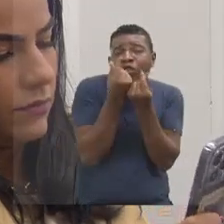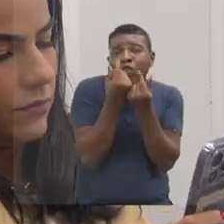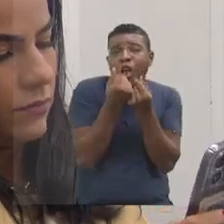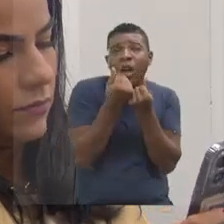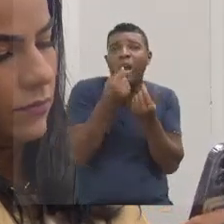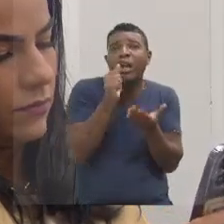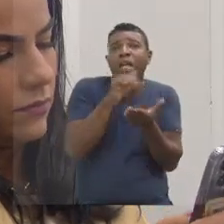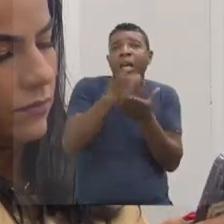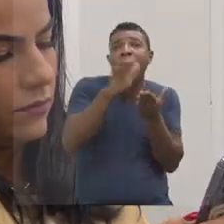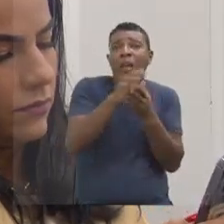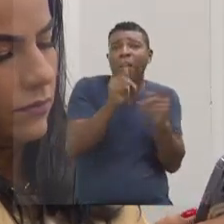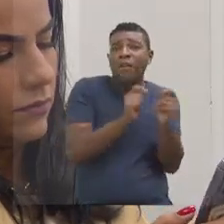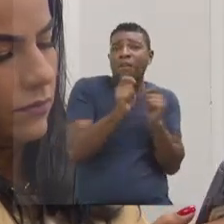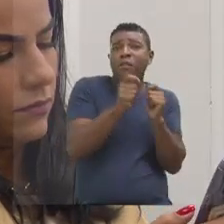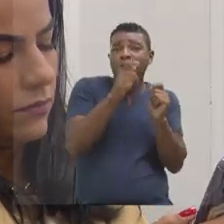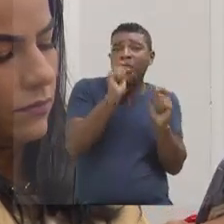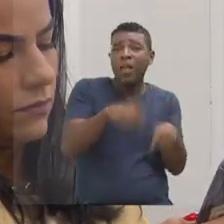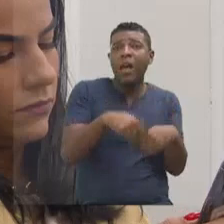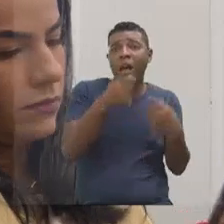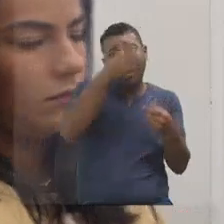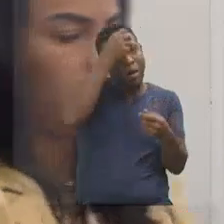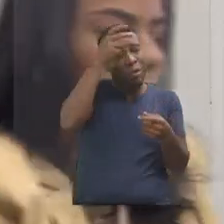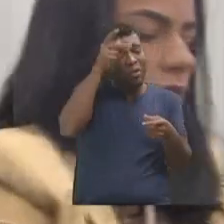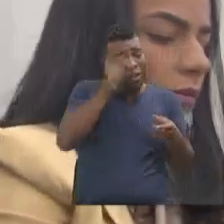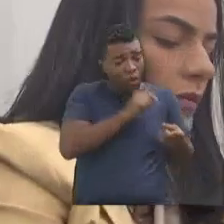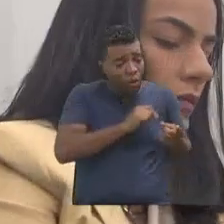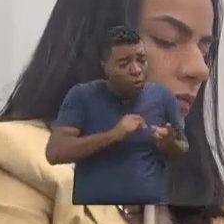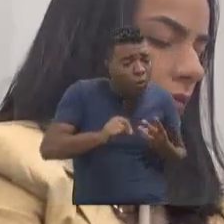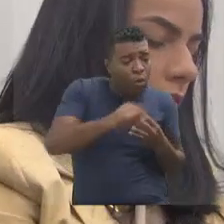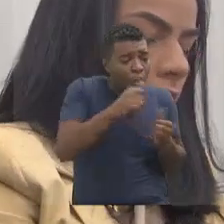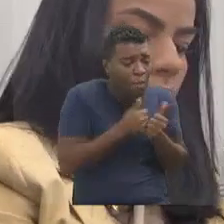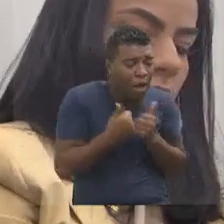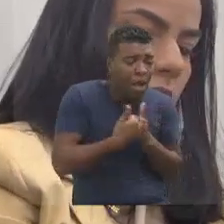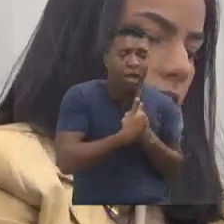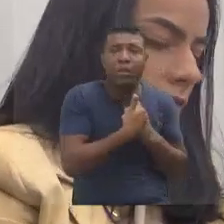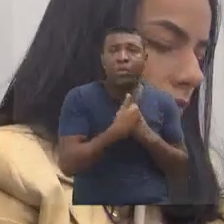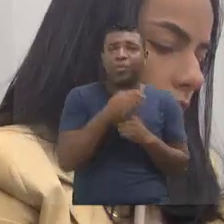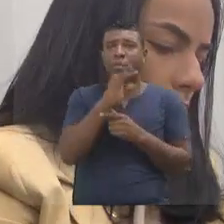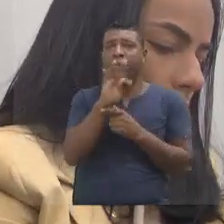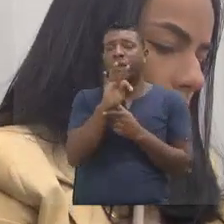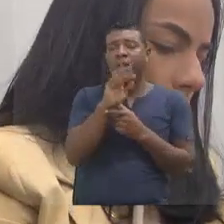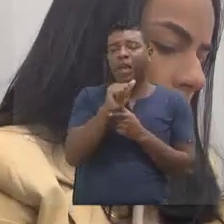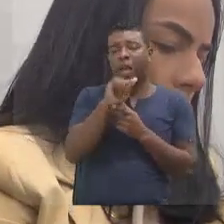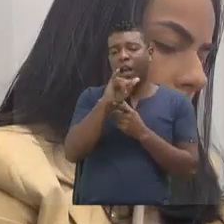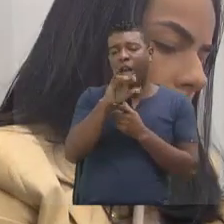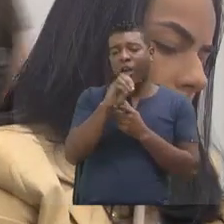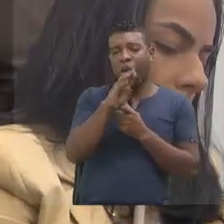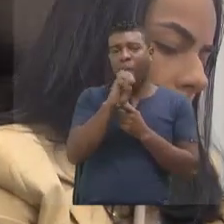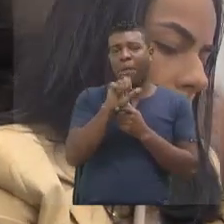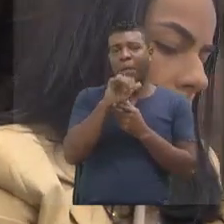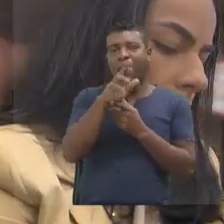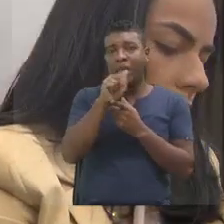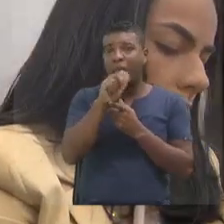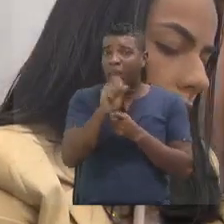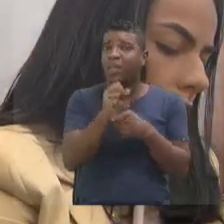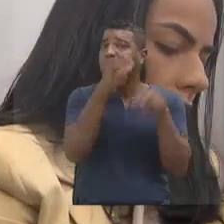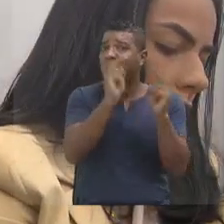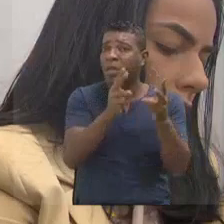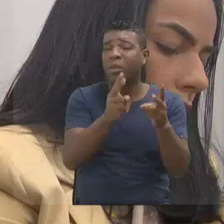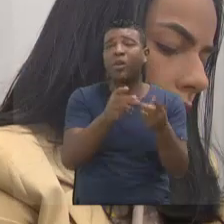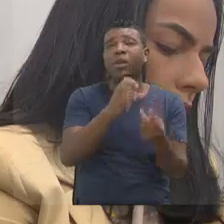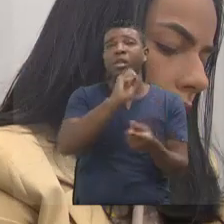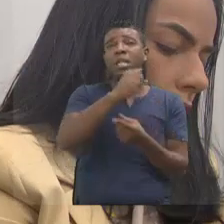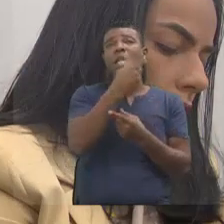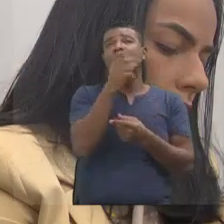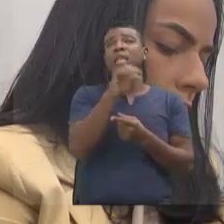pacientes para as prefeituras entraiobeiras do mesmo jeito Montezuma Nossa Santo Antônio do Retiro São